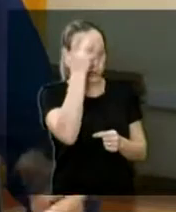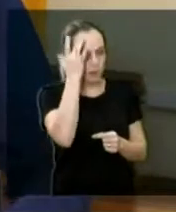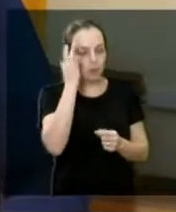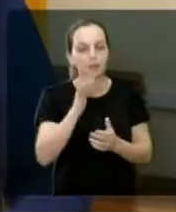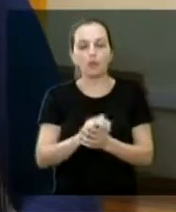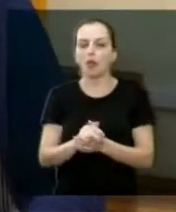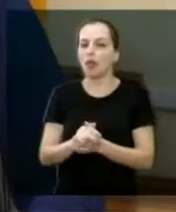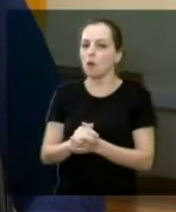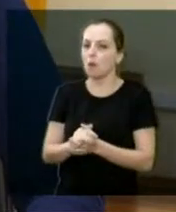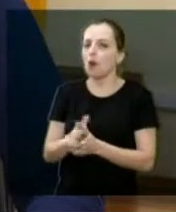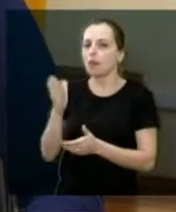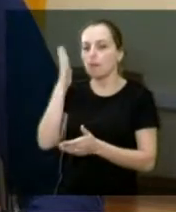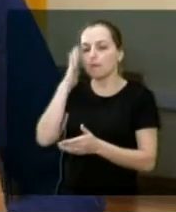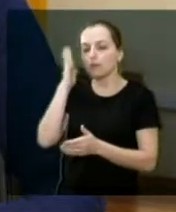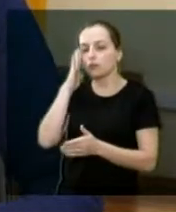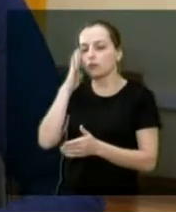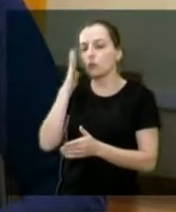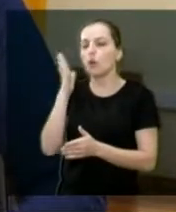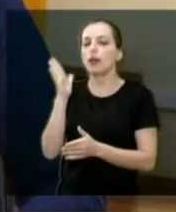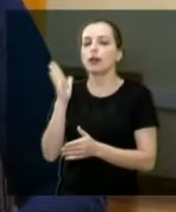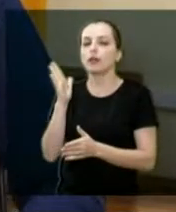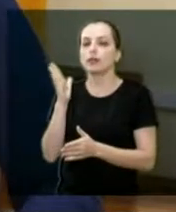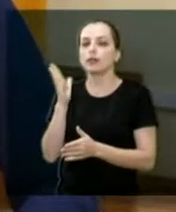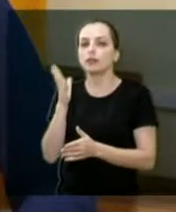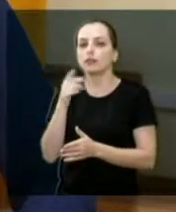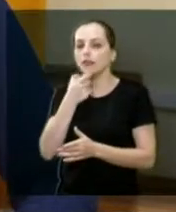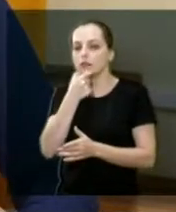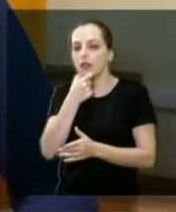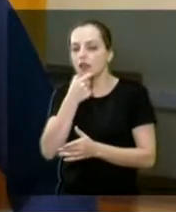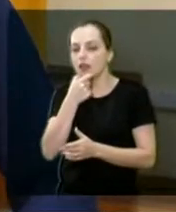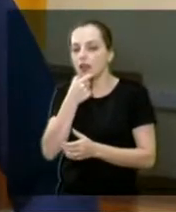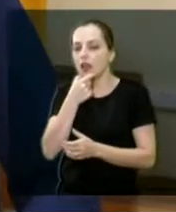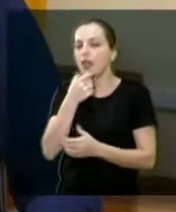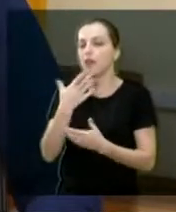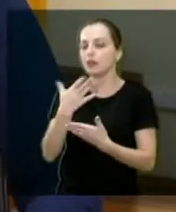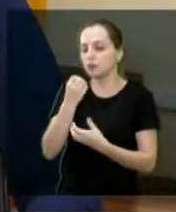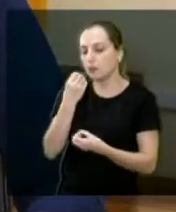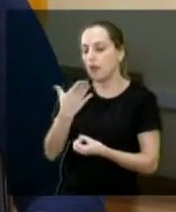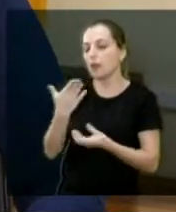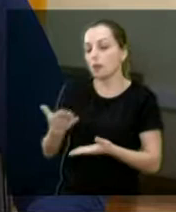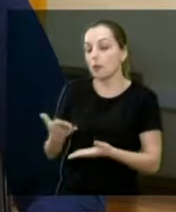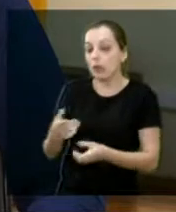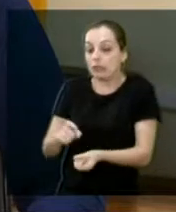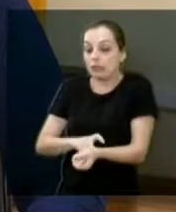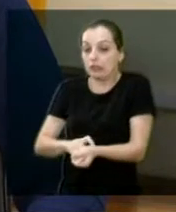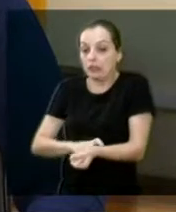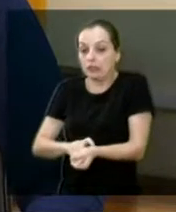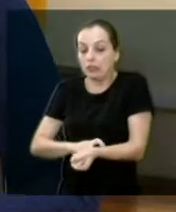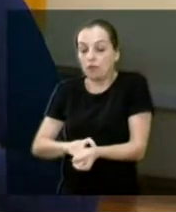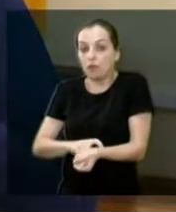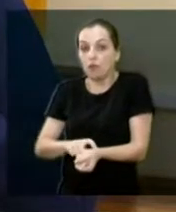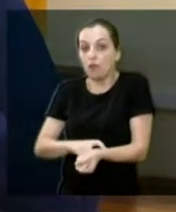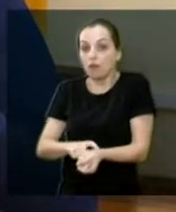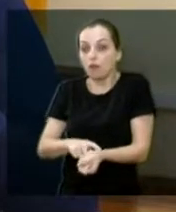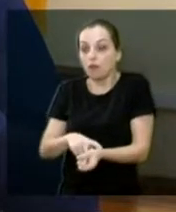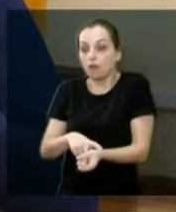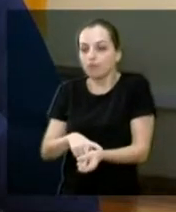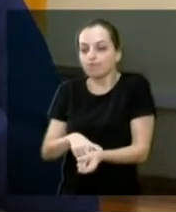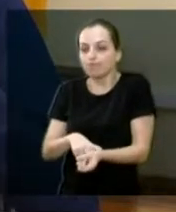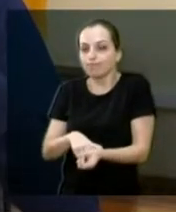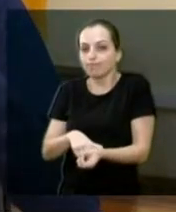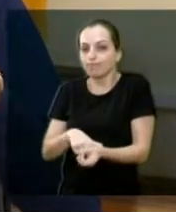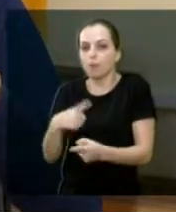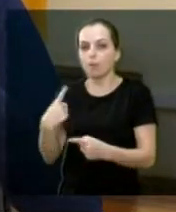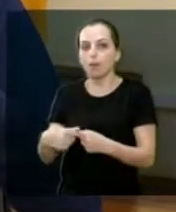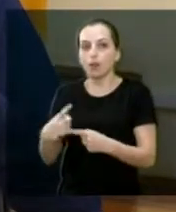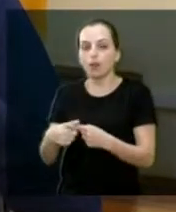senti bem. É fácil. Mas o nervoso que eu passei antes, que aí eu percebi o quanto eu não sabia assim. O meu pai me